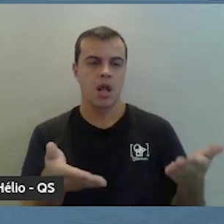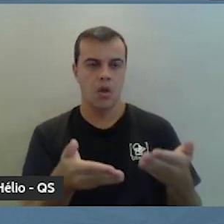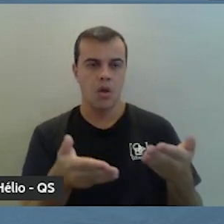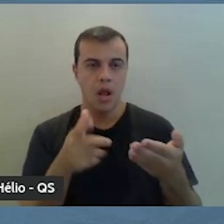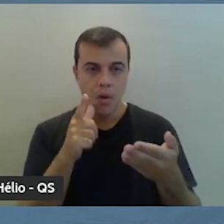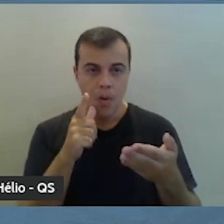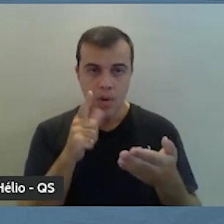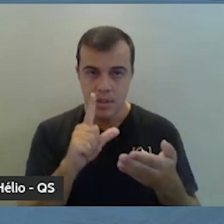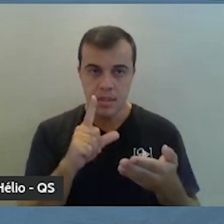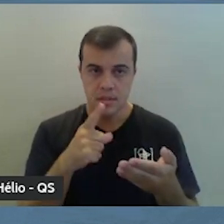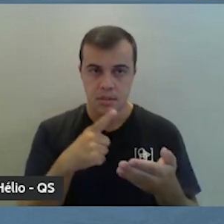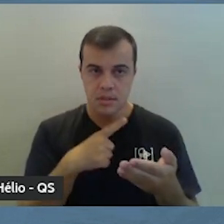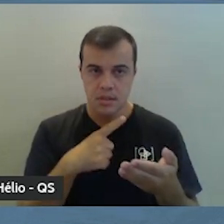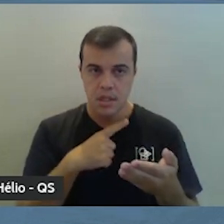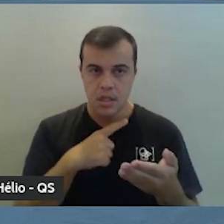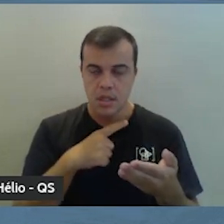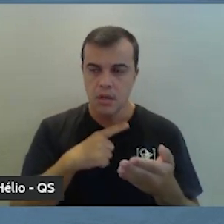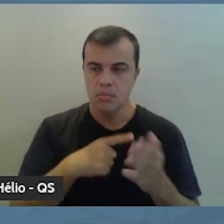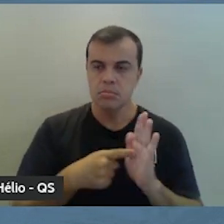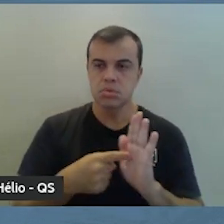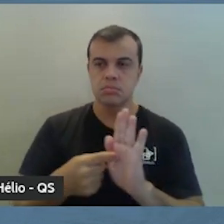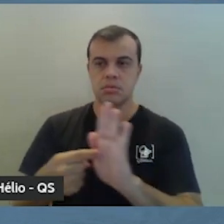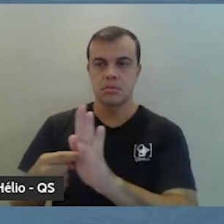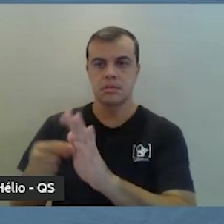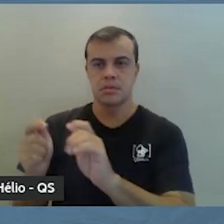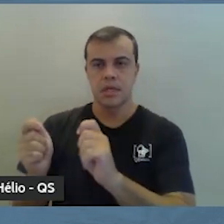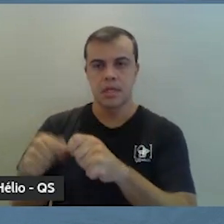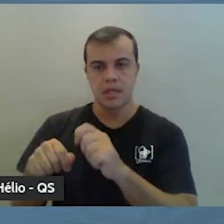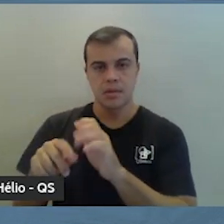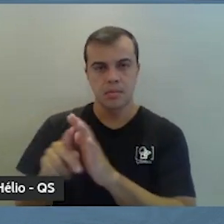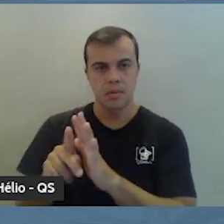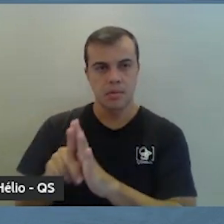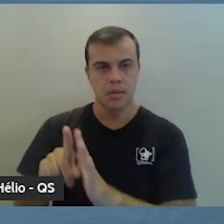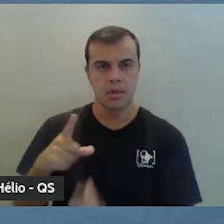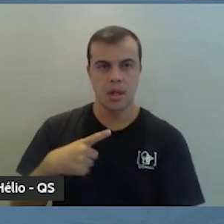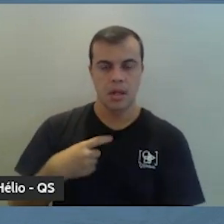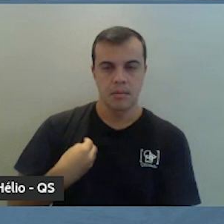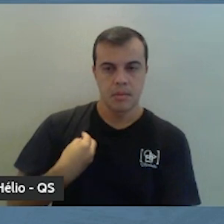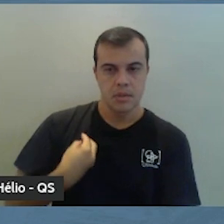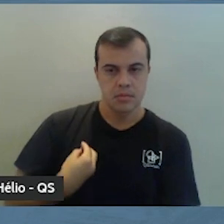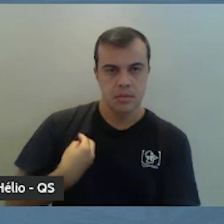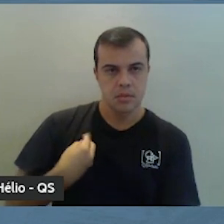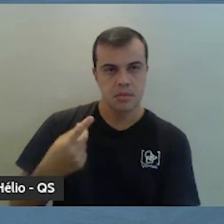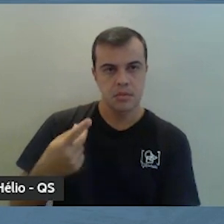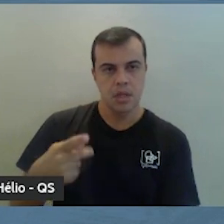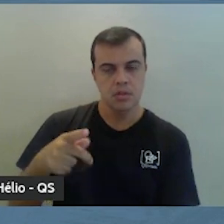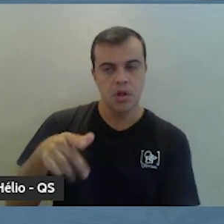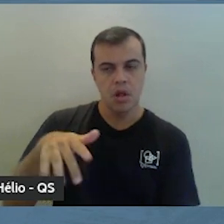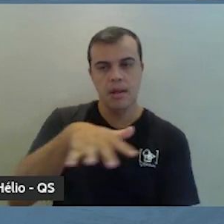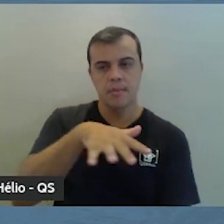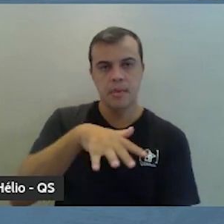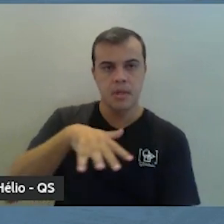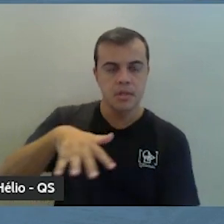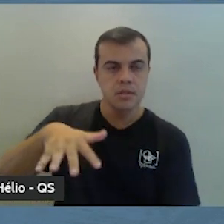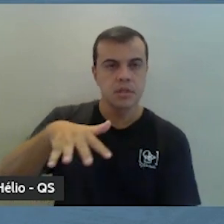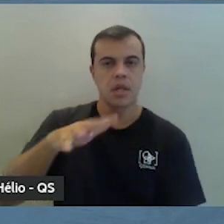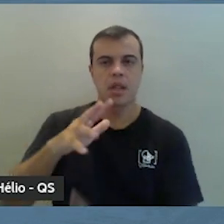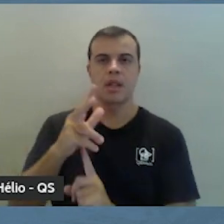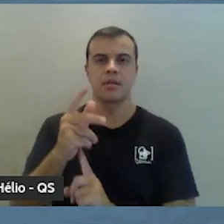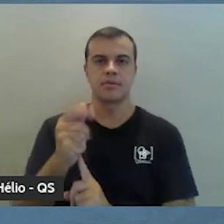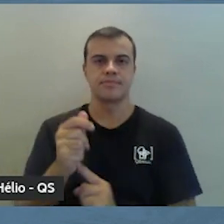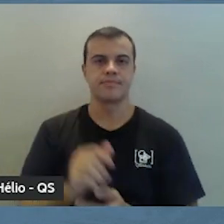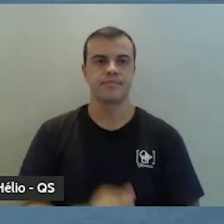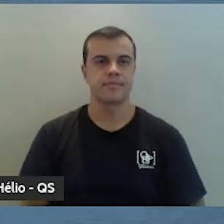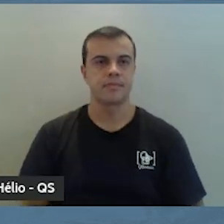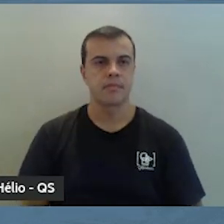conseguem ganhar campo, conseguem mecanismos para estar dentro desse universo da arte. Então,